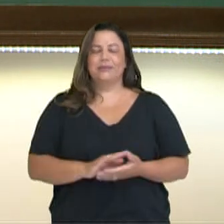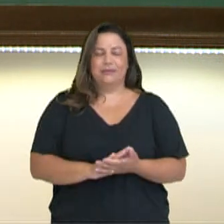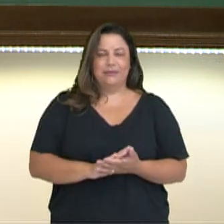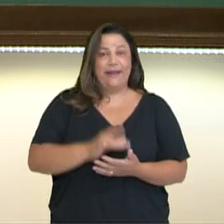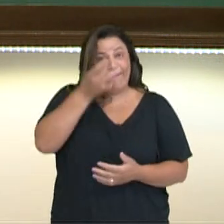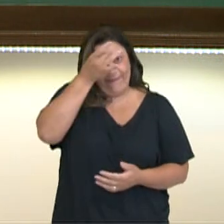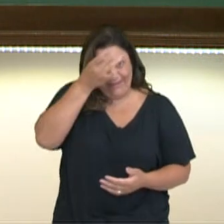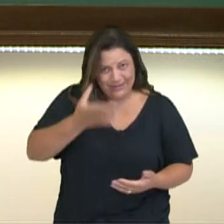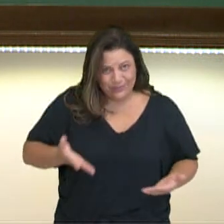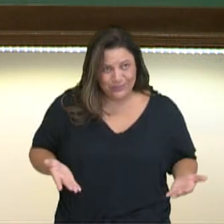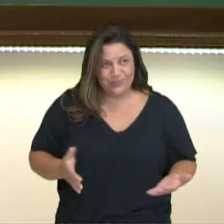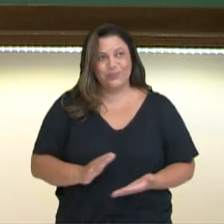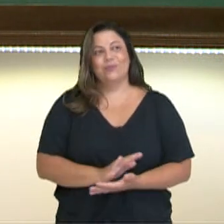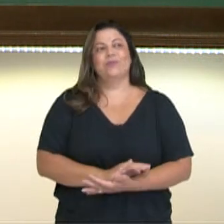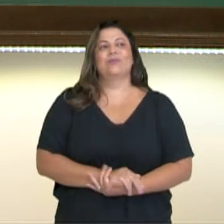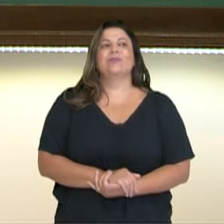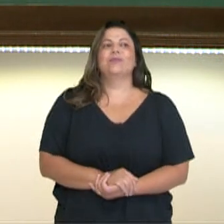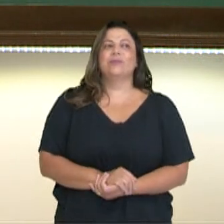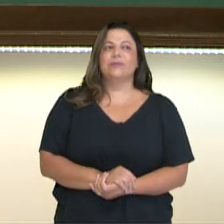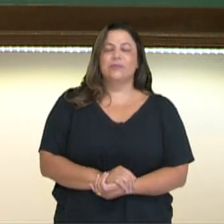Tranquilo?